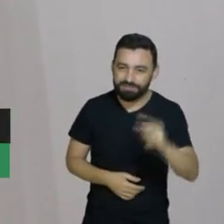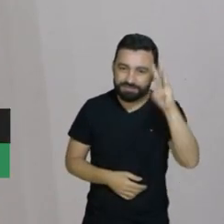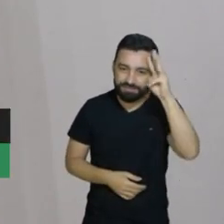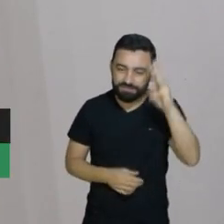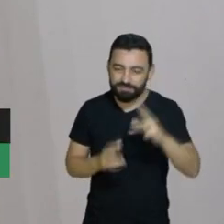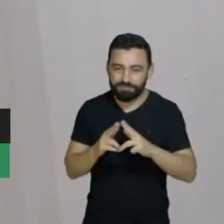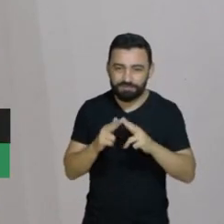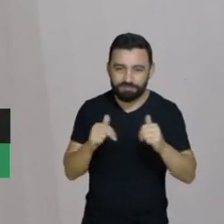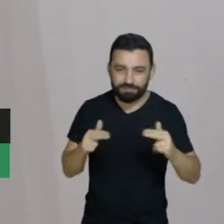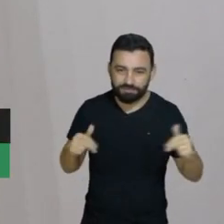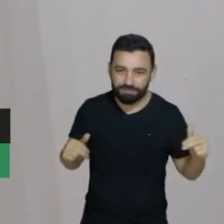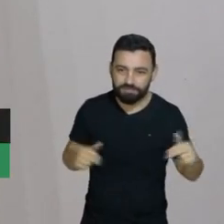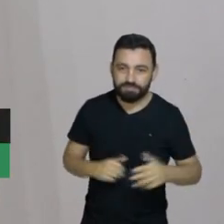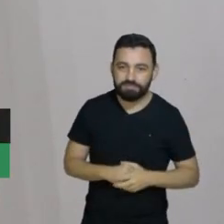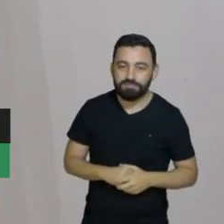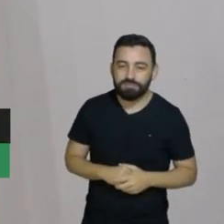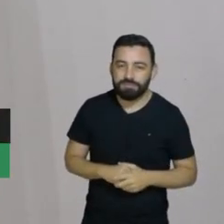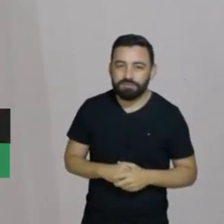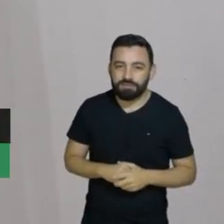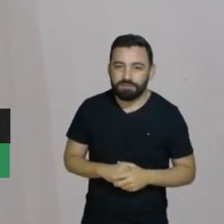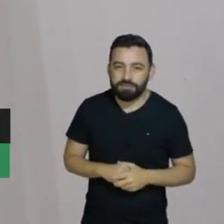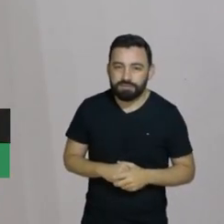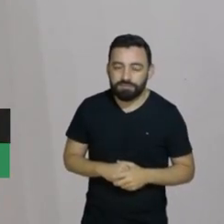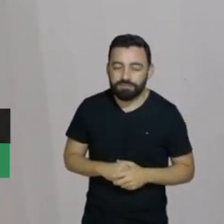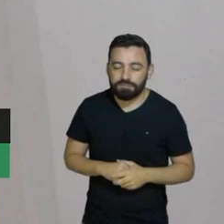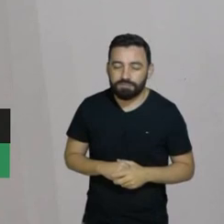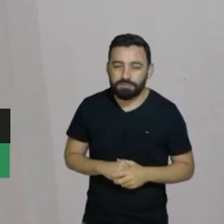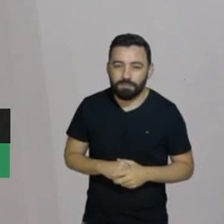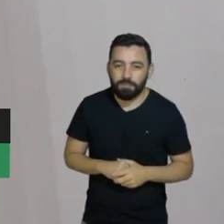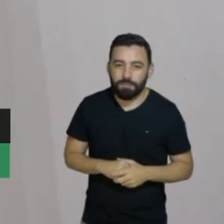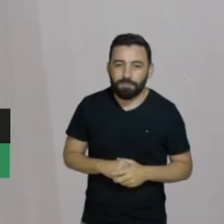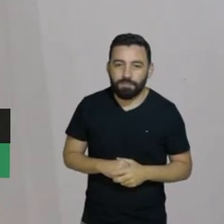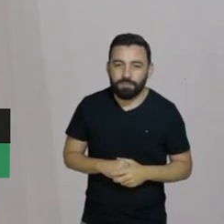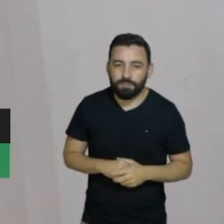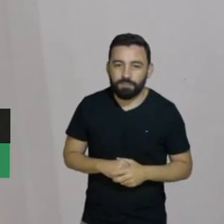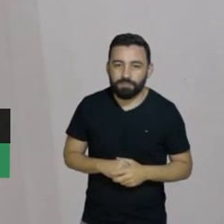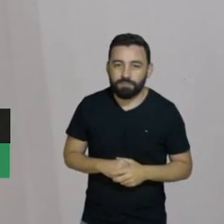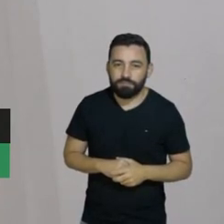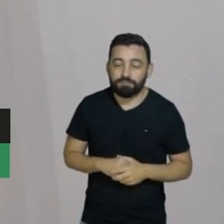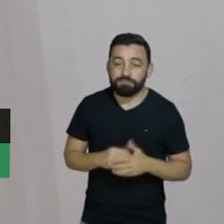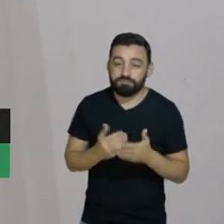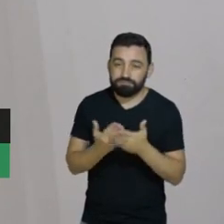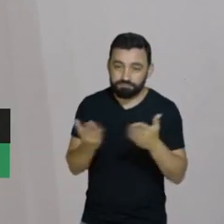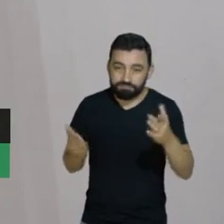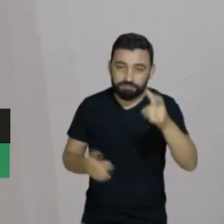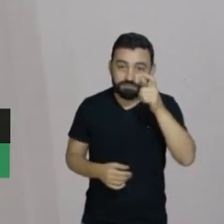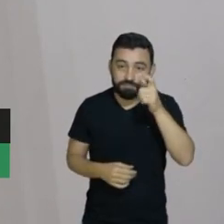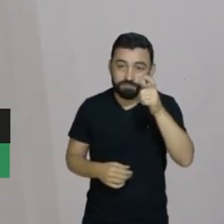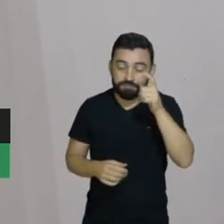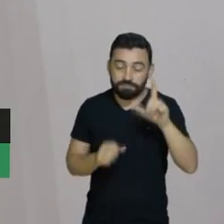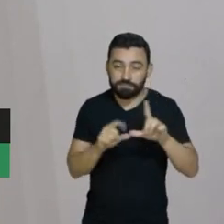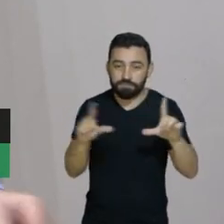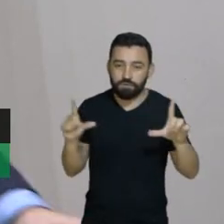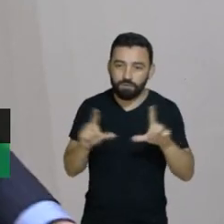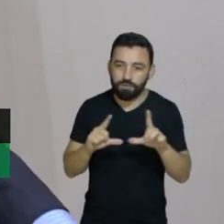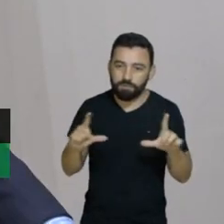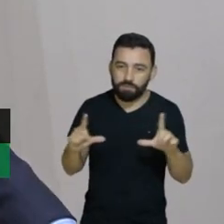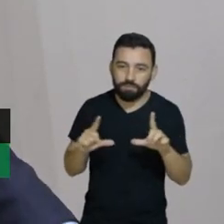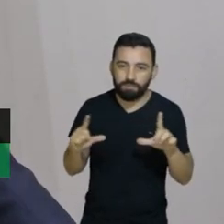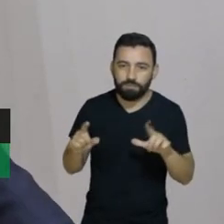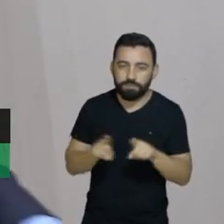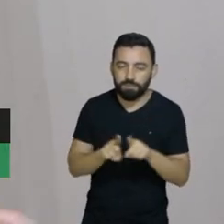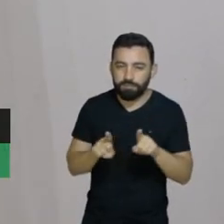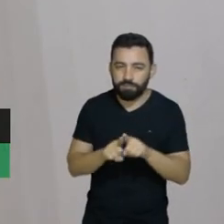Florianópolis, aqui na nossa Assembleia Legislativa, as pessoas que nos acompanham pela TVO, pelas redes